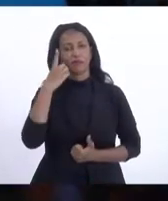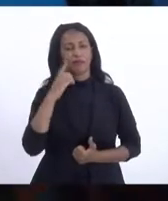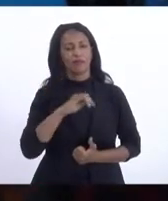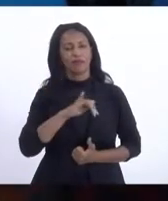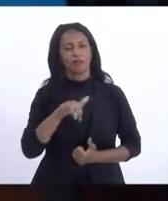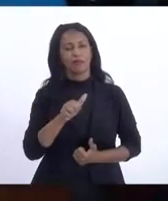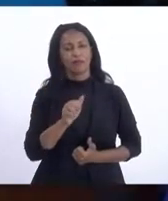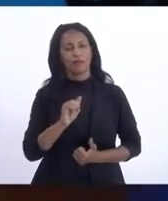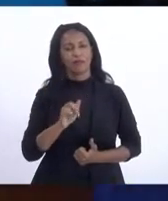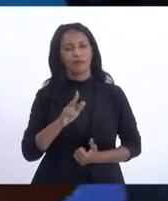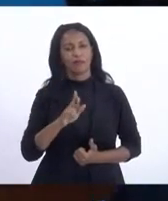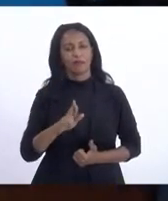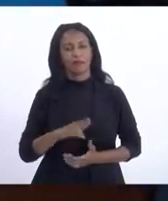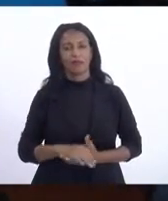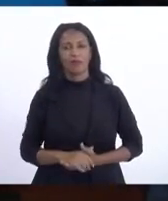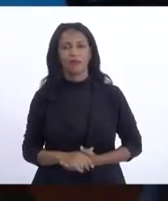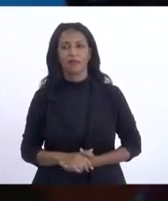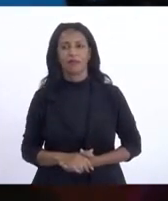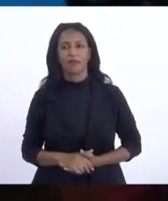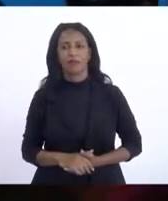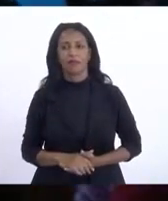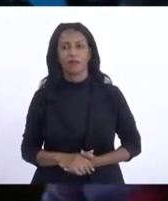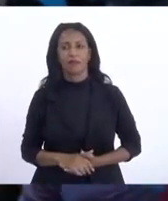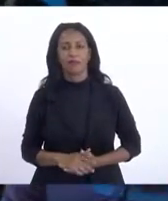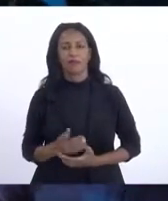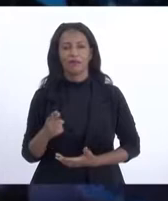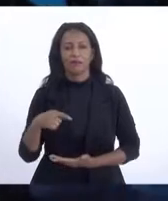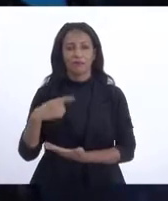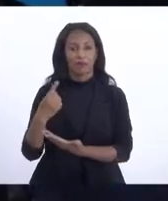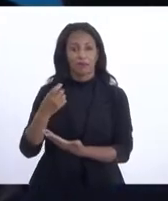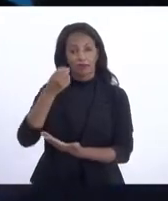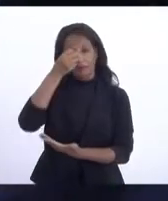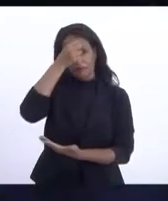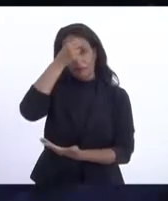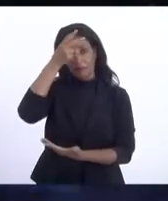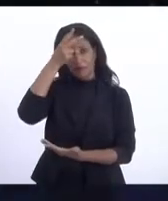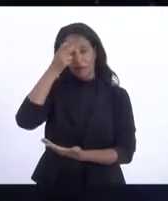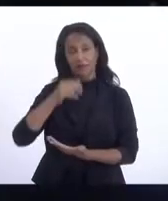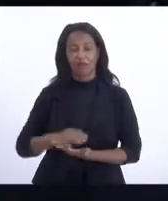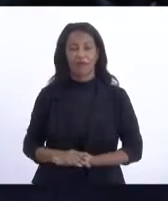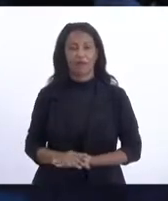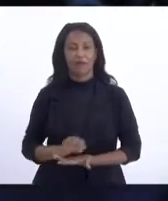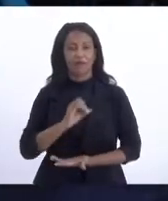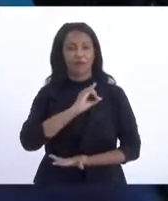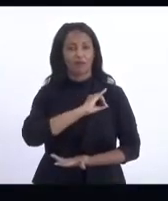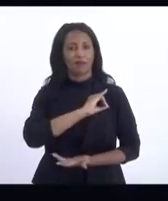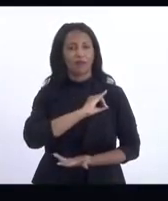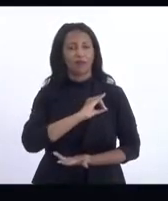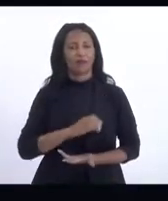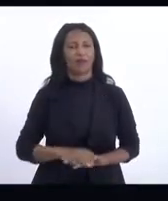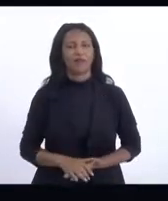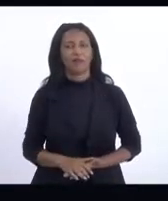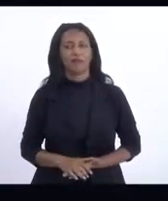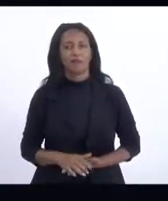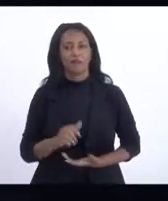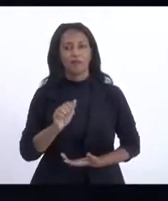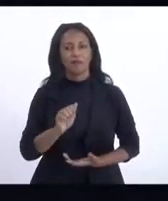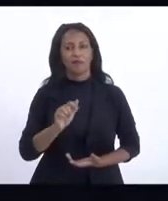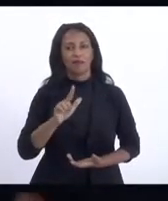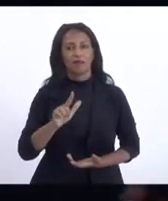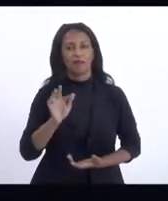Jair Bittencourt, ao nosso prefeito de Itaperuna,